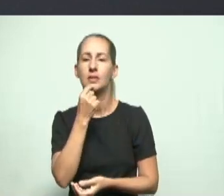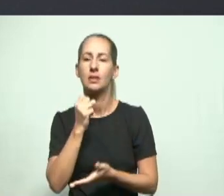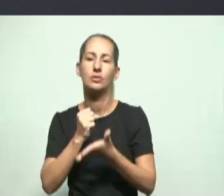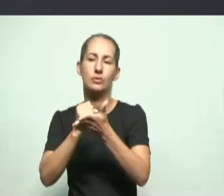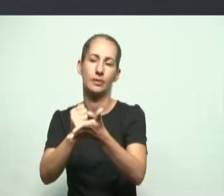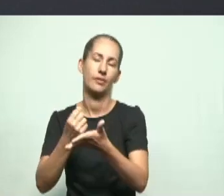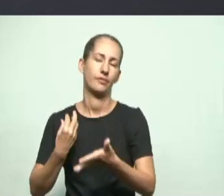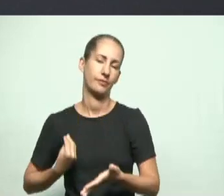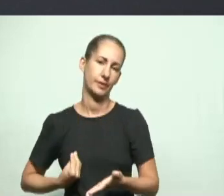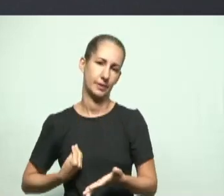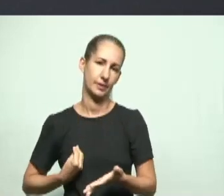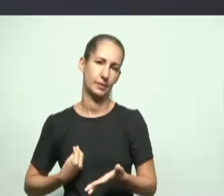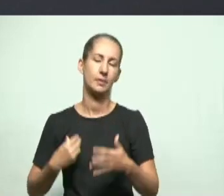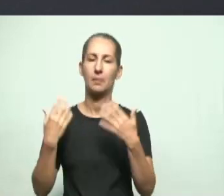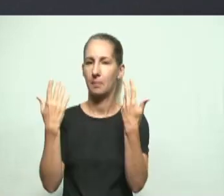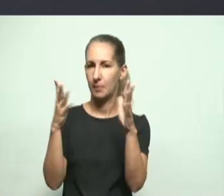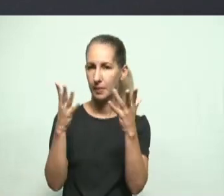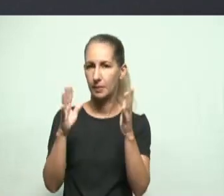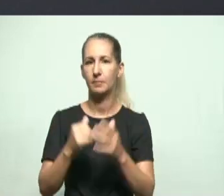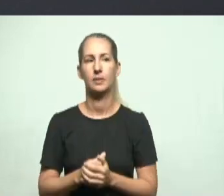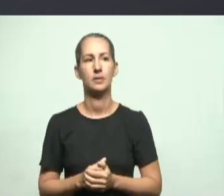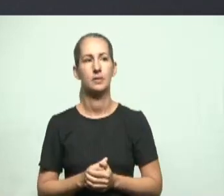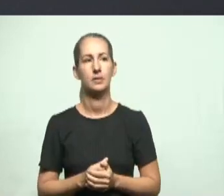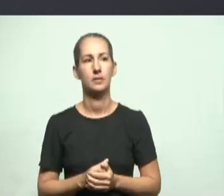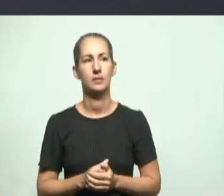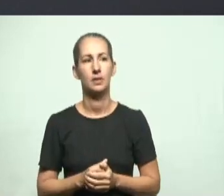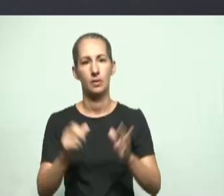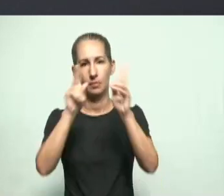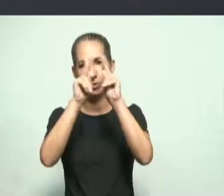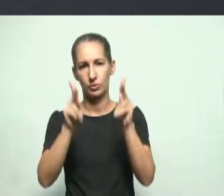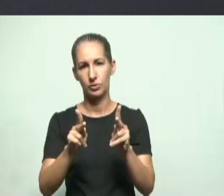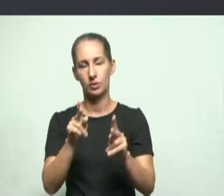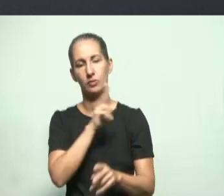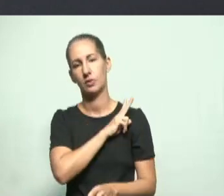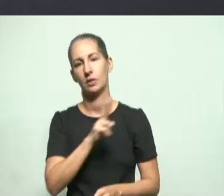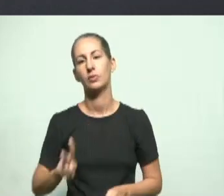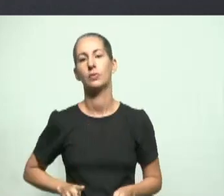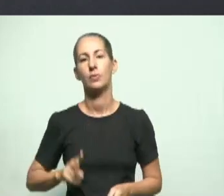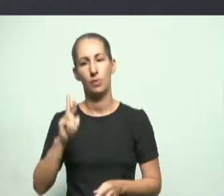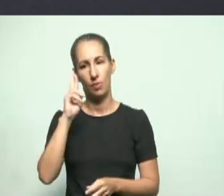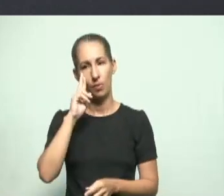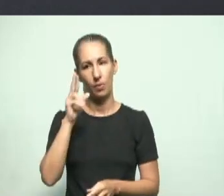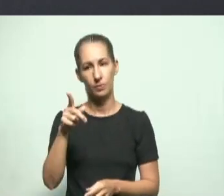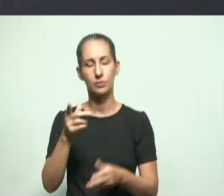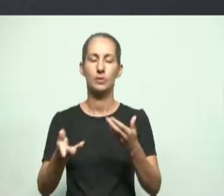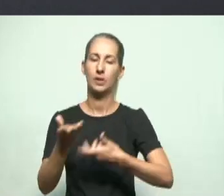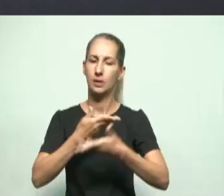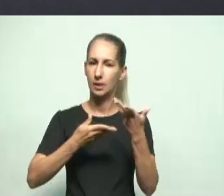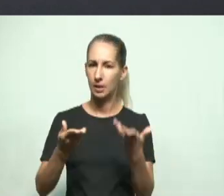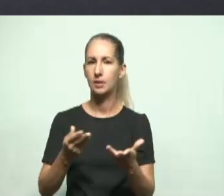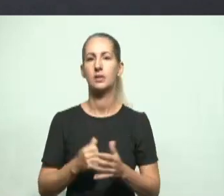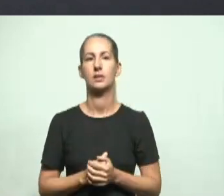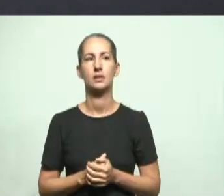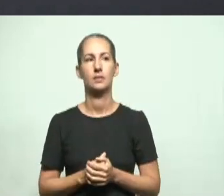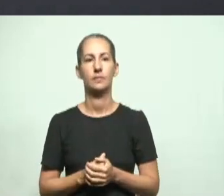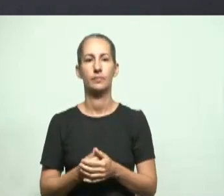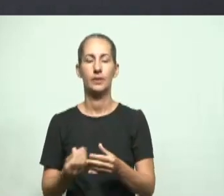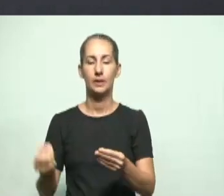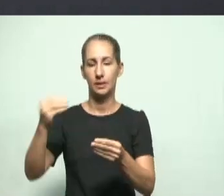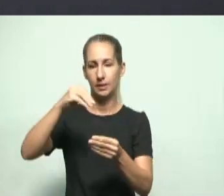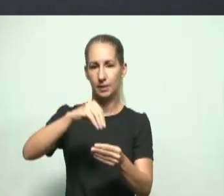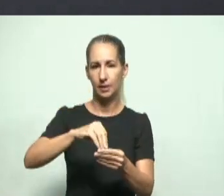vidas. Parabenizar aqui o propositor desse projeto, o vereador Robson Carvalho, que traz exatamente para dentro